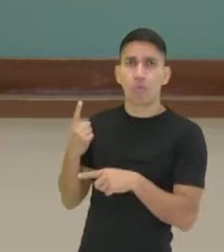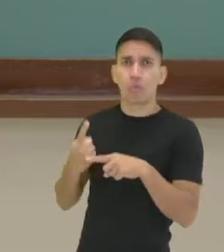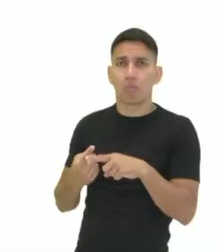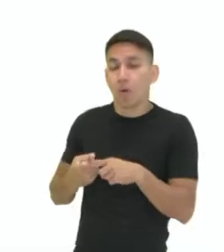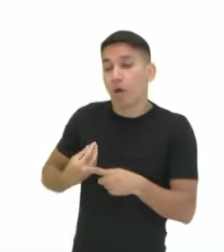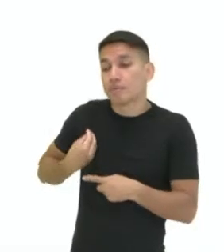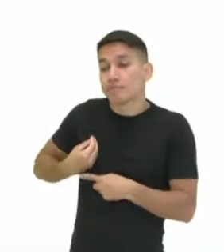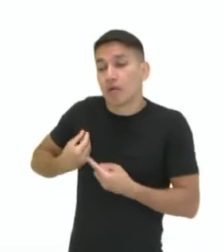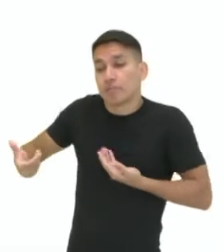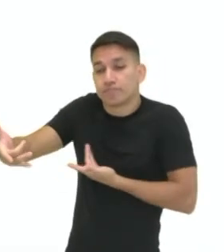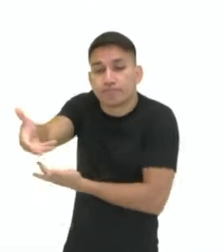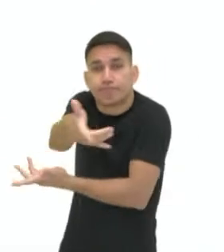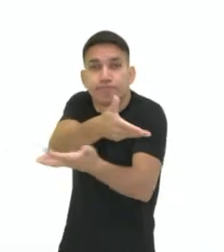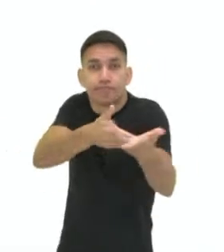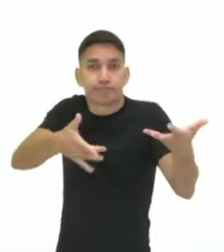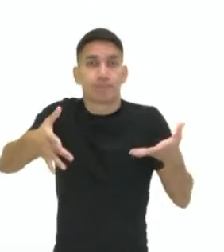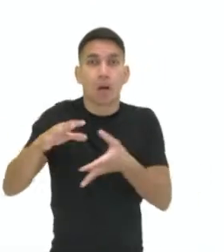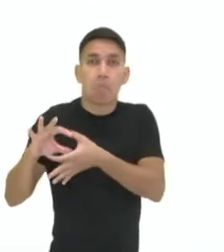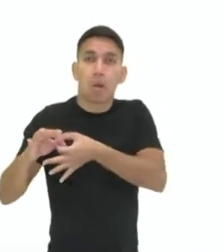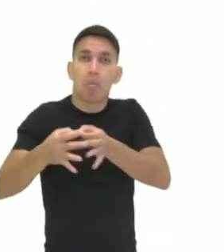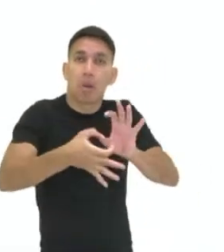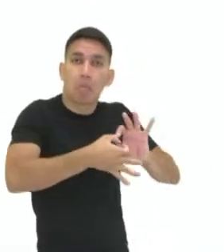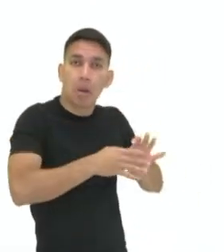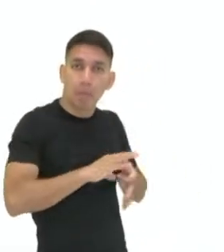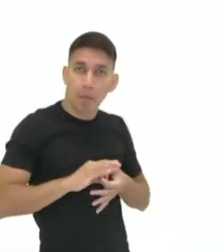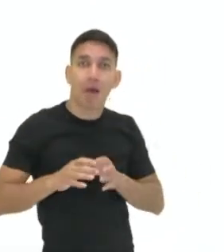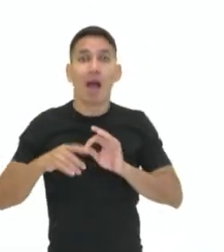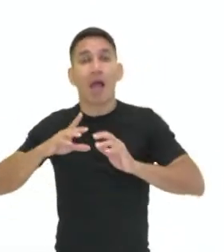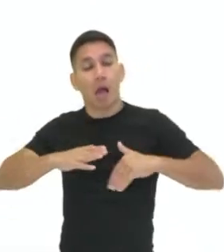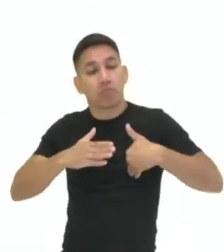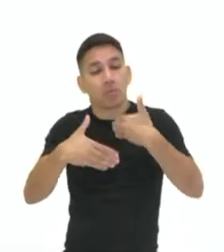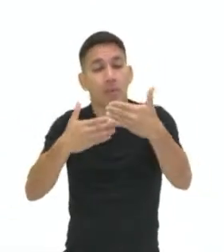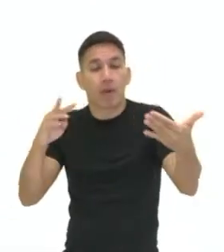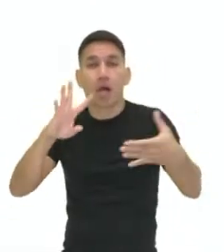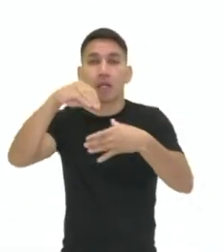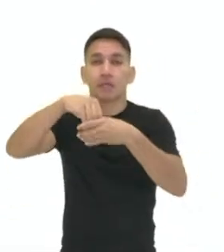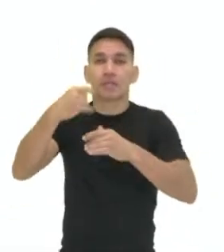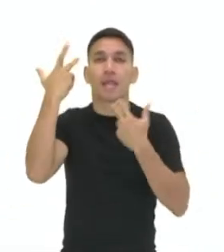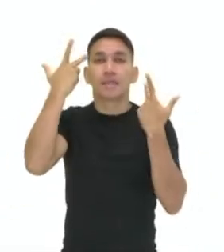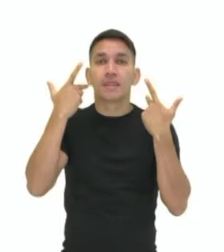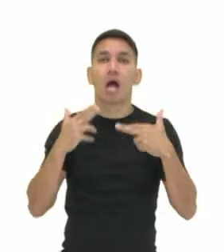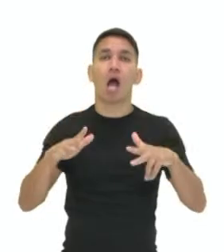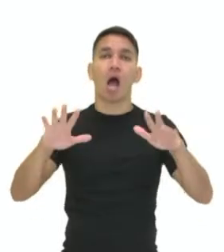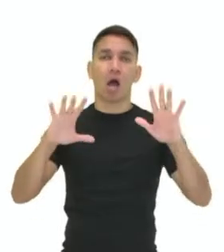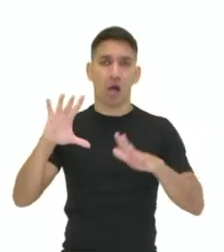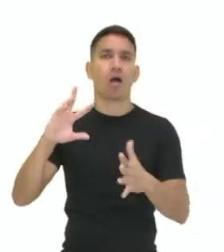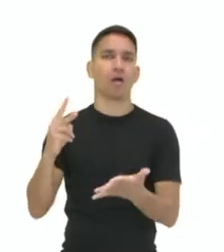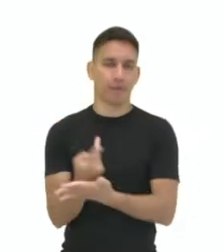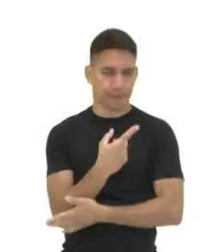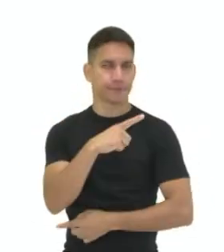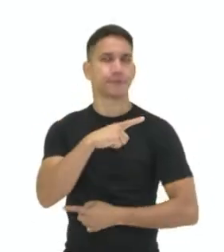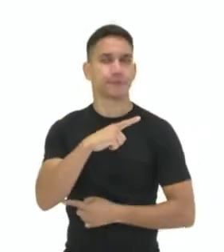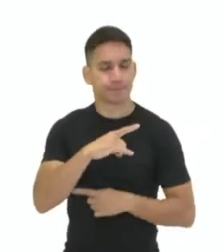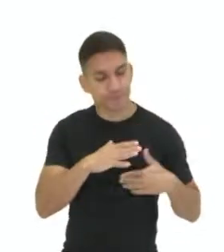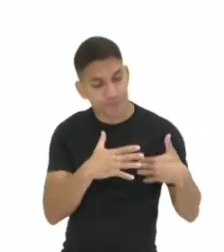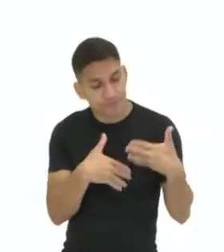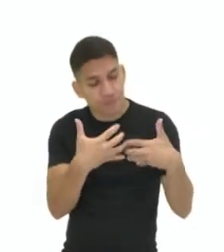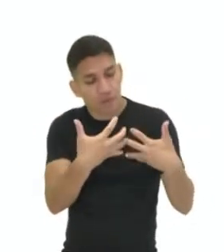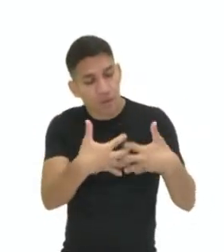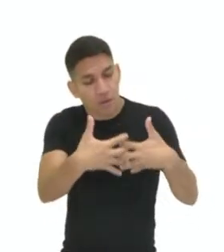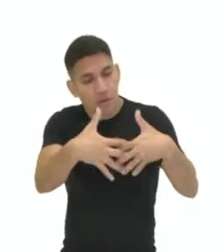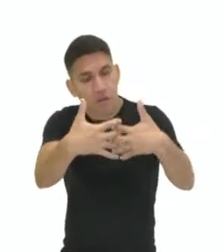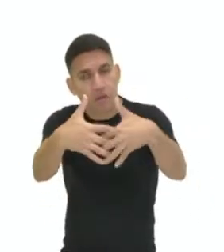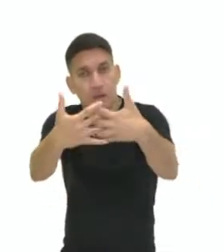ciclos biogeoquímicos são processos que ocorrem na natureza de uma maneira, né, normal, natural, né, que